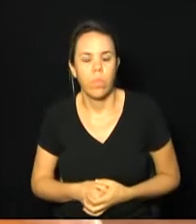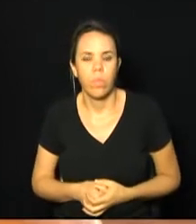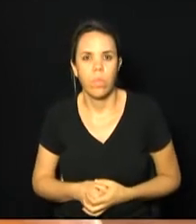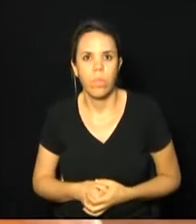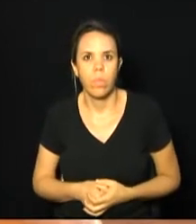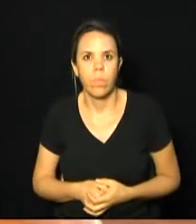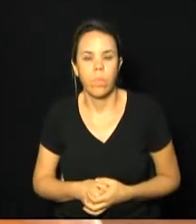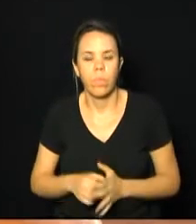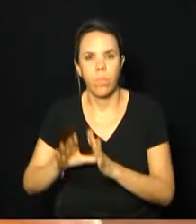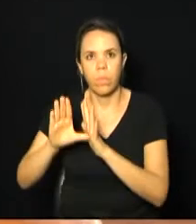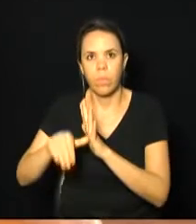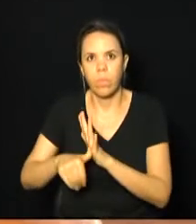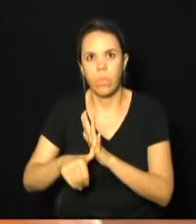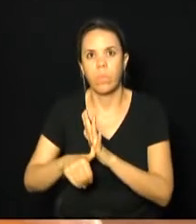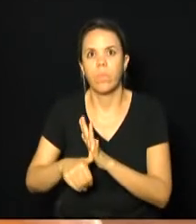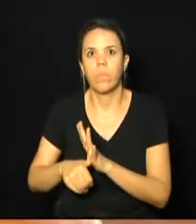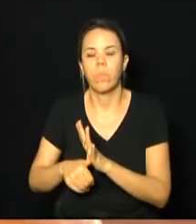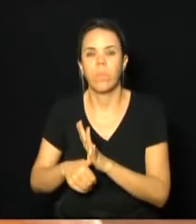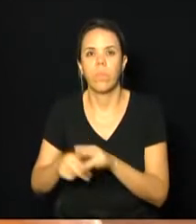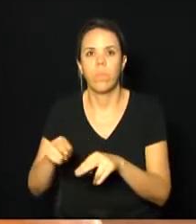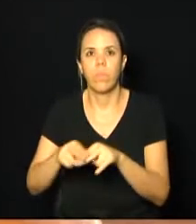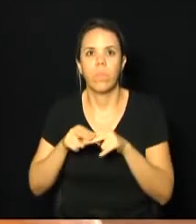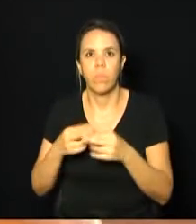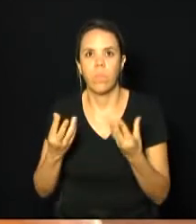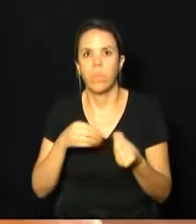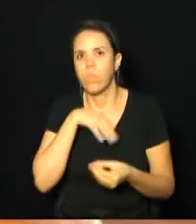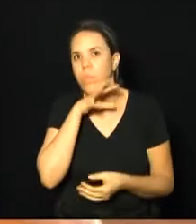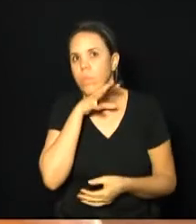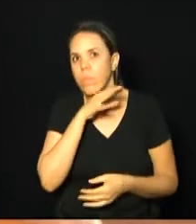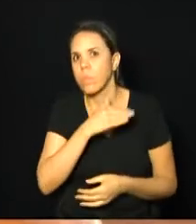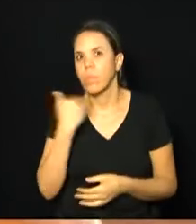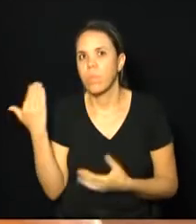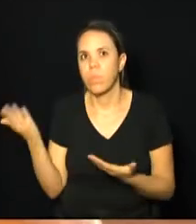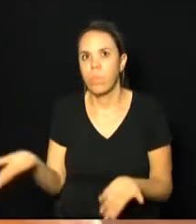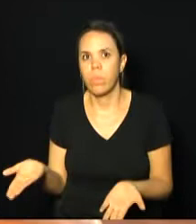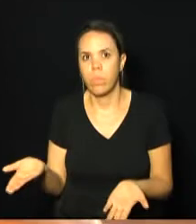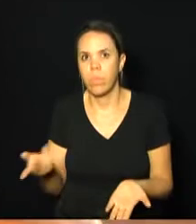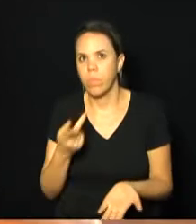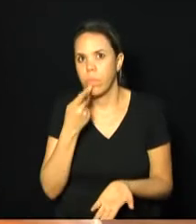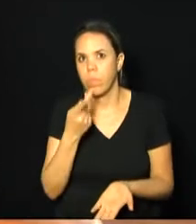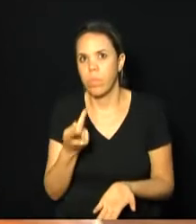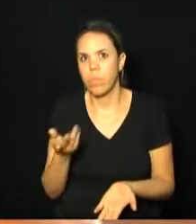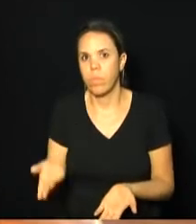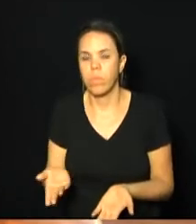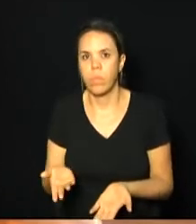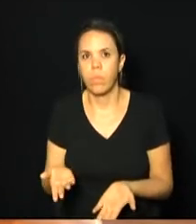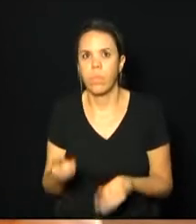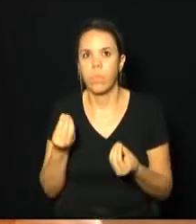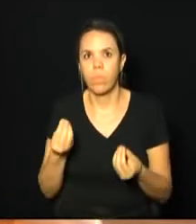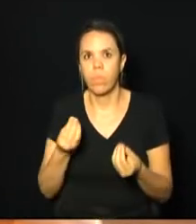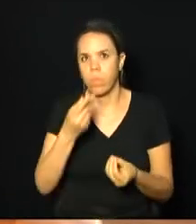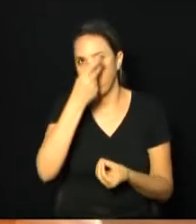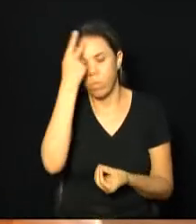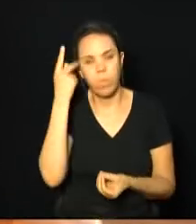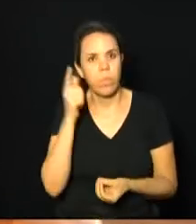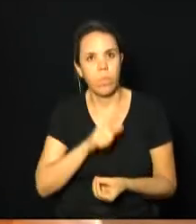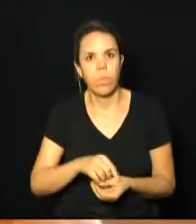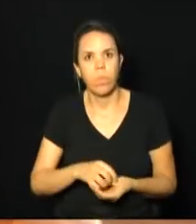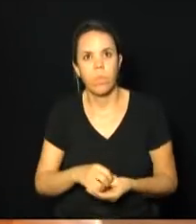Foi furtado o alambrado, por isso que tantos animais estavam morrendo ali. Eu falei, gente, mas como é que as pessoas